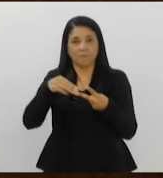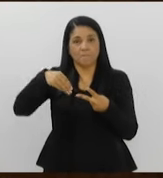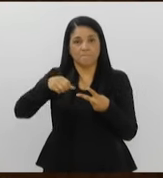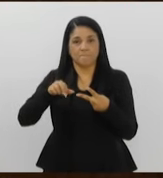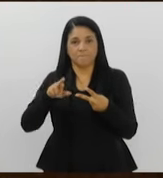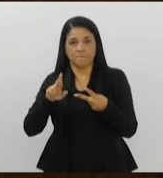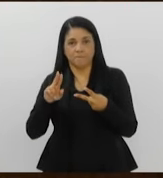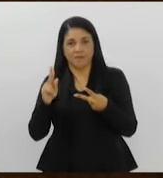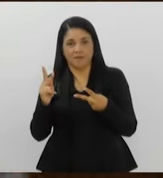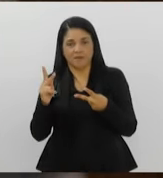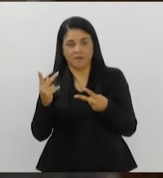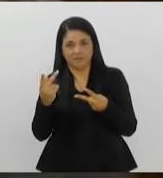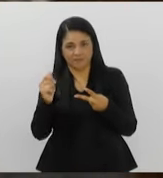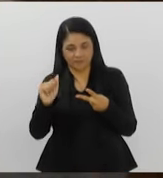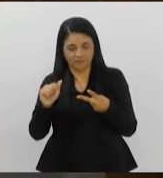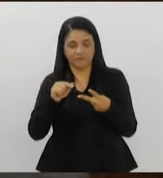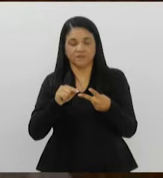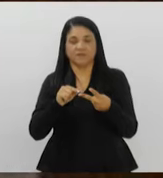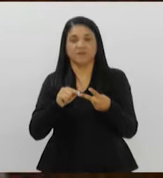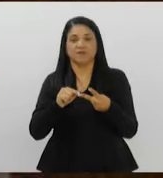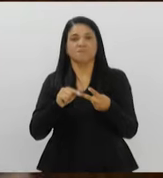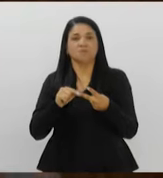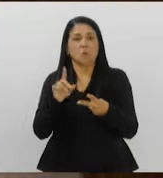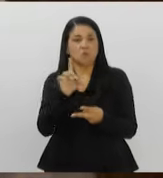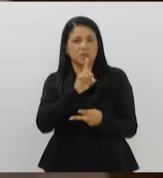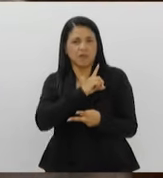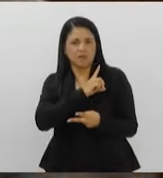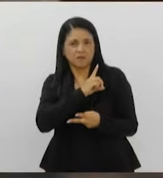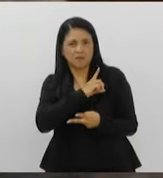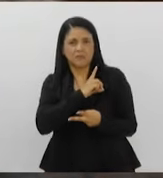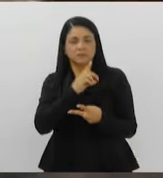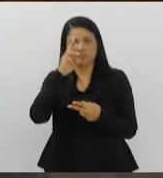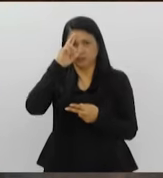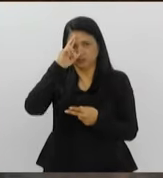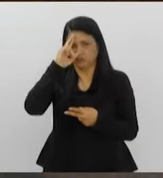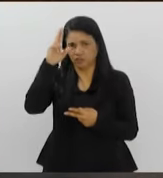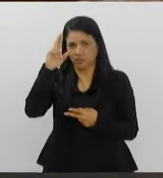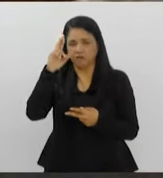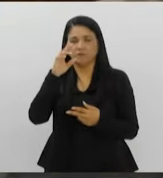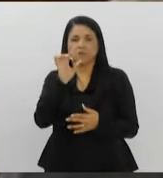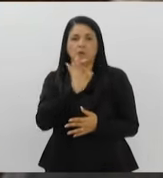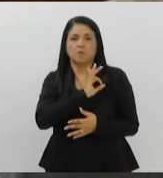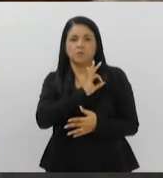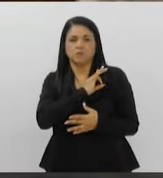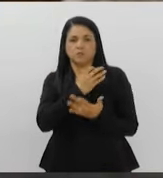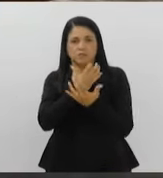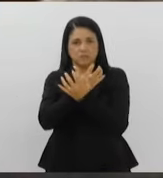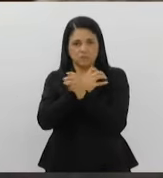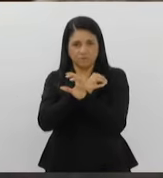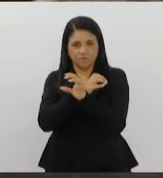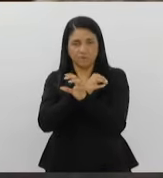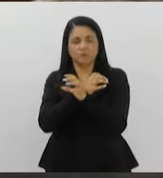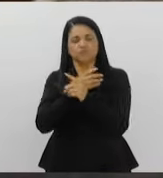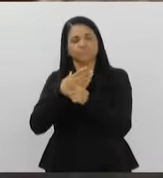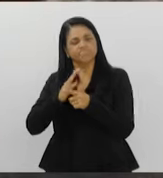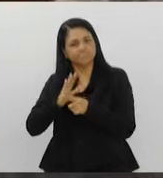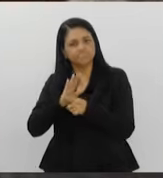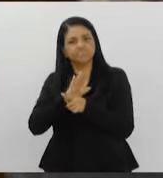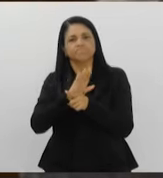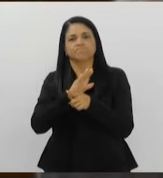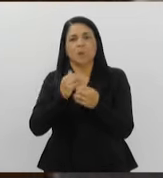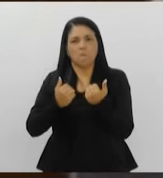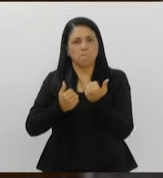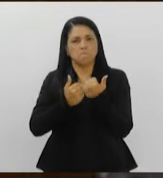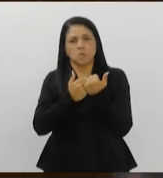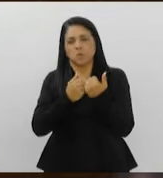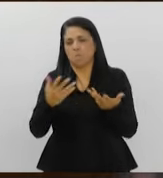sua grande trajetória como delegada, chefe da Polícia Civil, dá uma grande contribuição, assim como